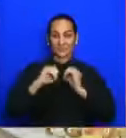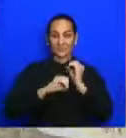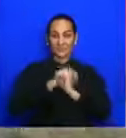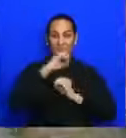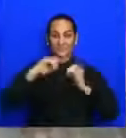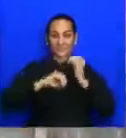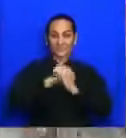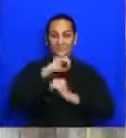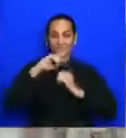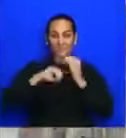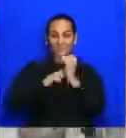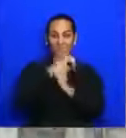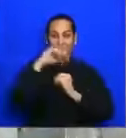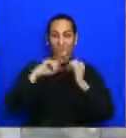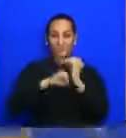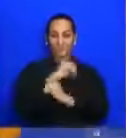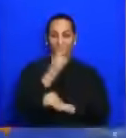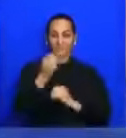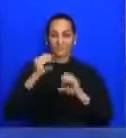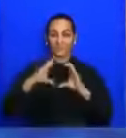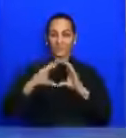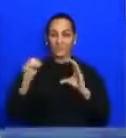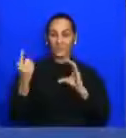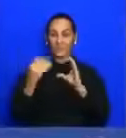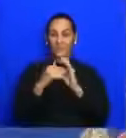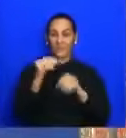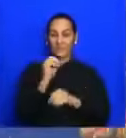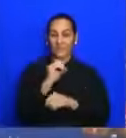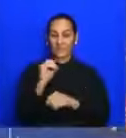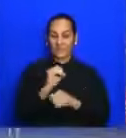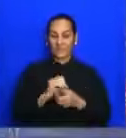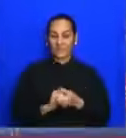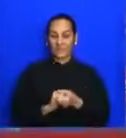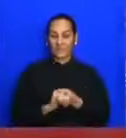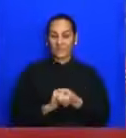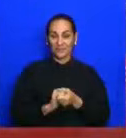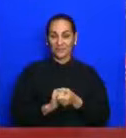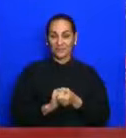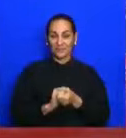Globo carregado, embaralhando, 100 bolas numeradas de 01 a 00.